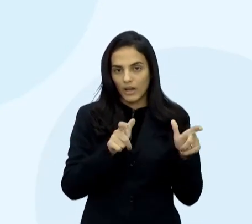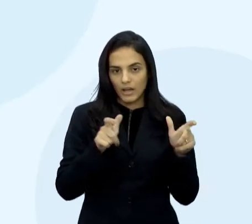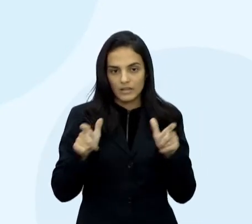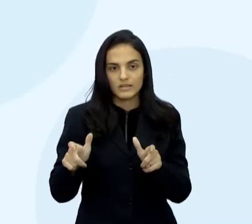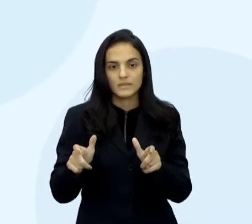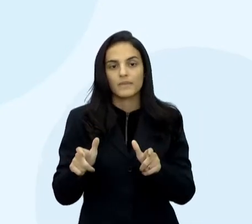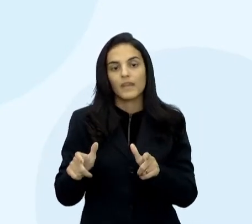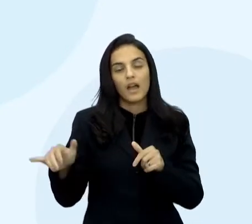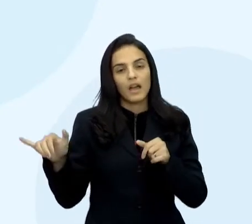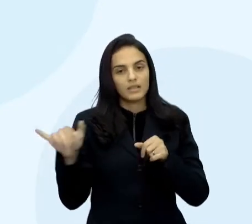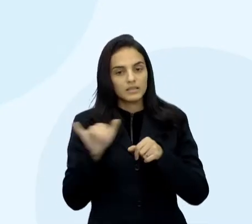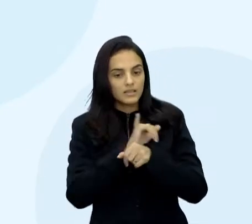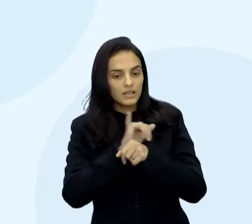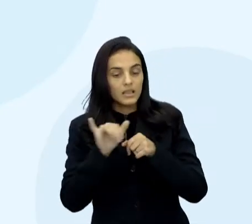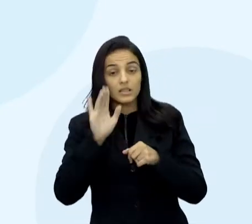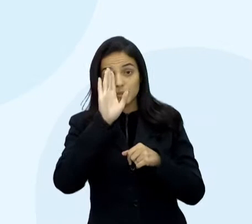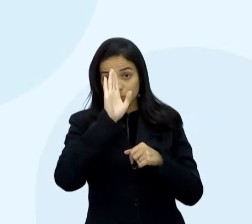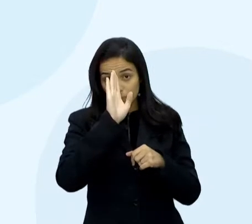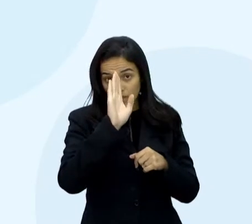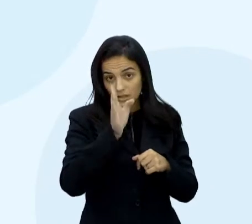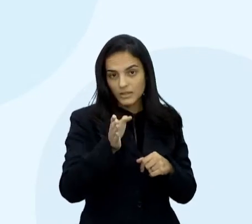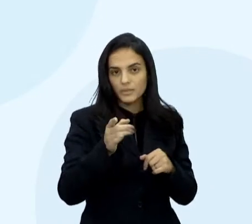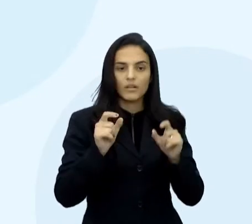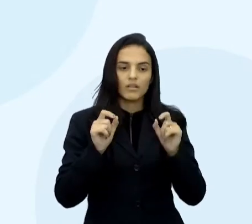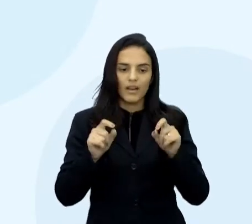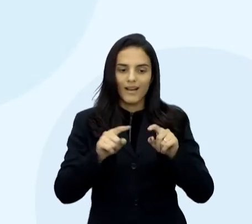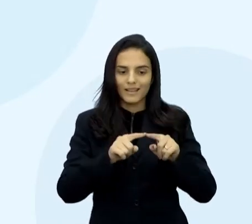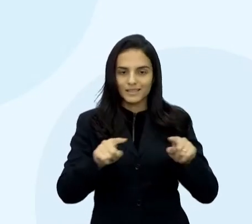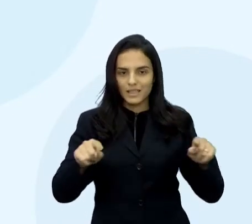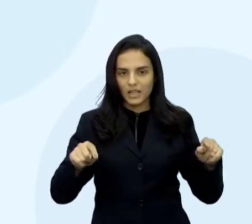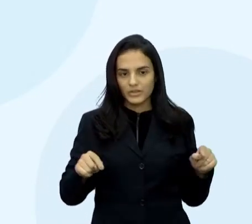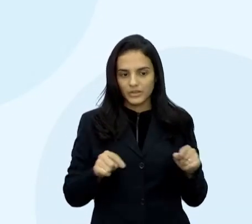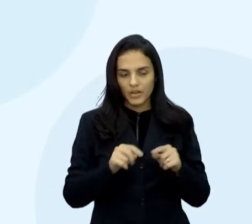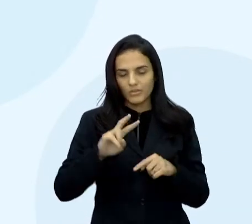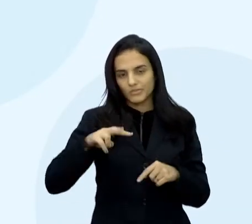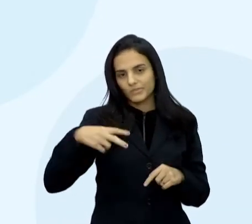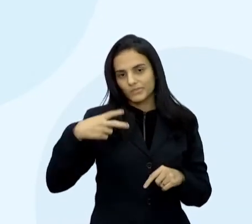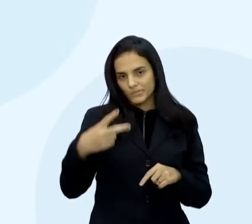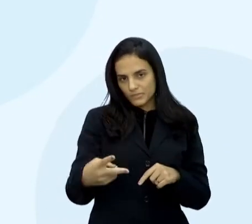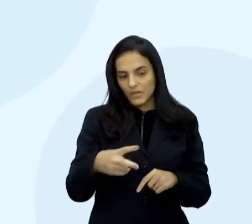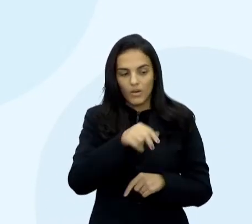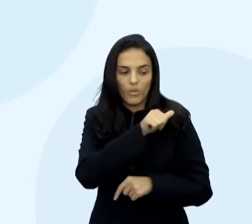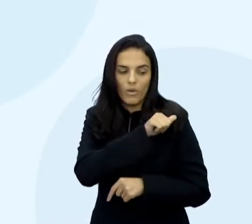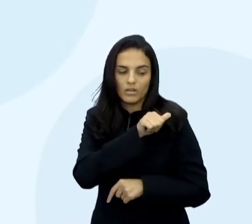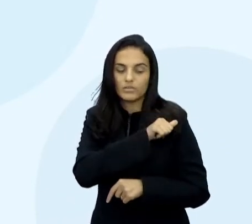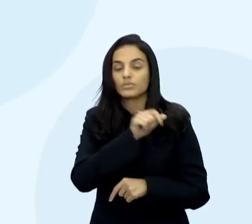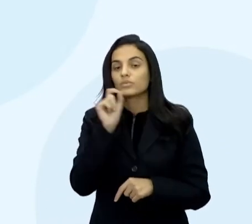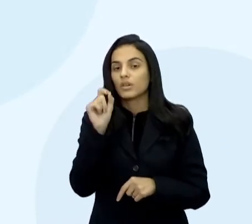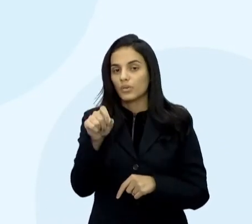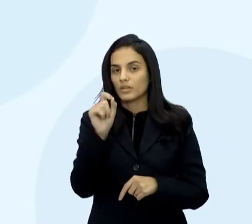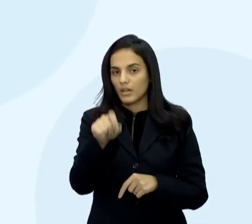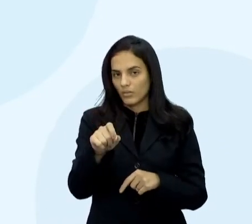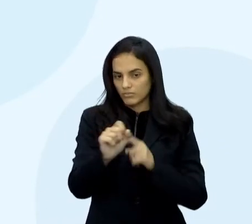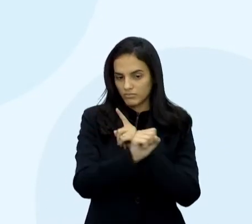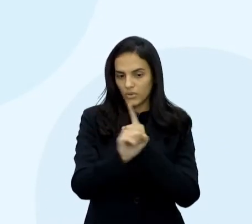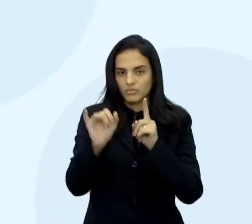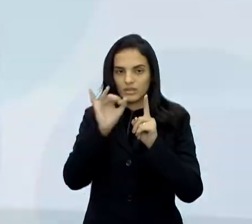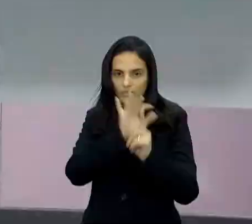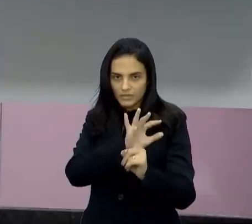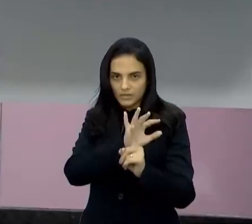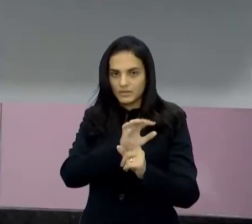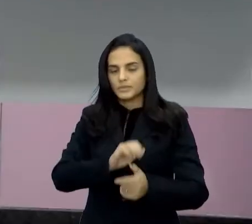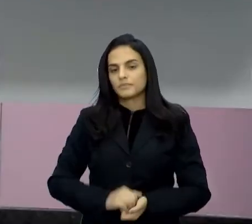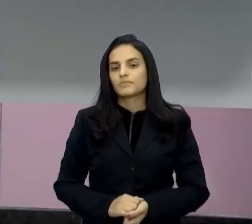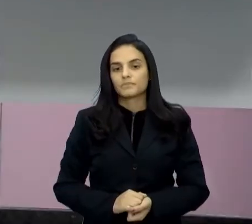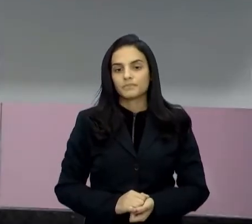E a nossa estratégia principal é a sala de aula invertida, onde o nosso aluno é o protagonista.